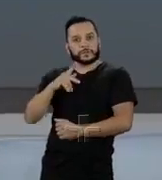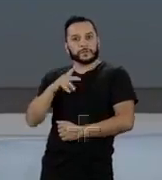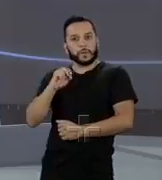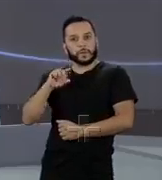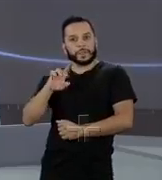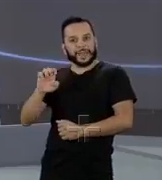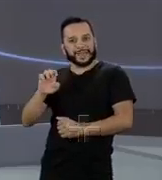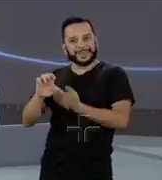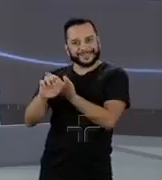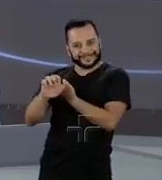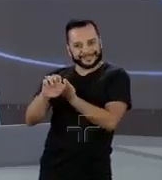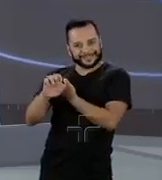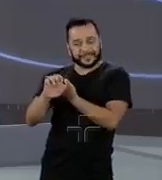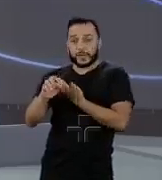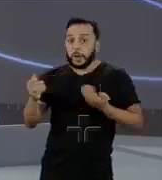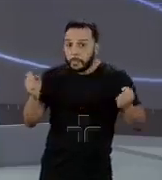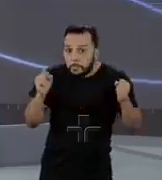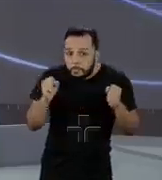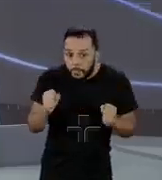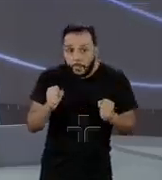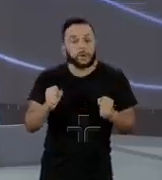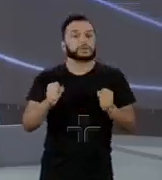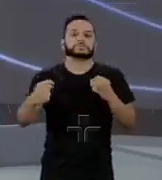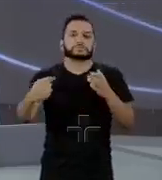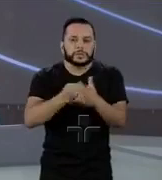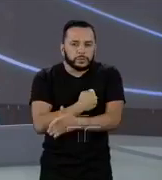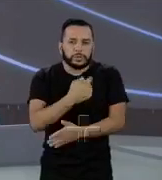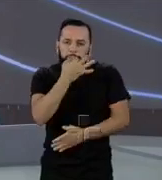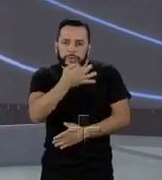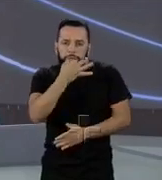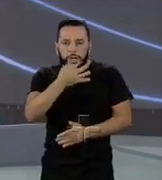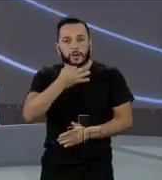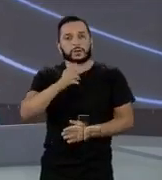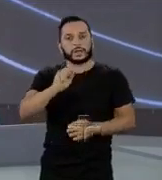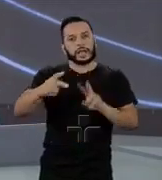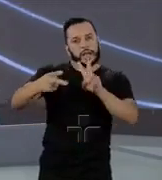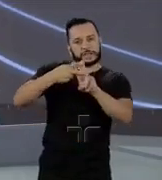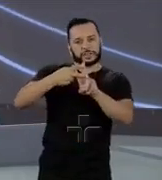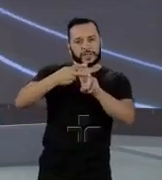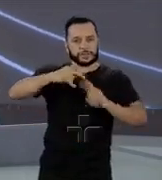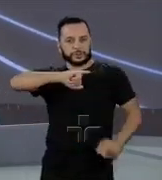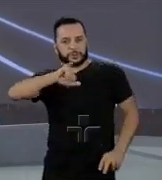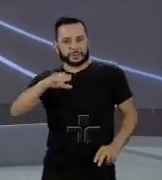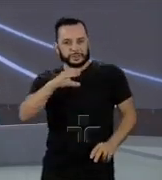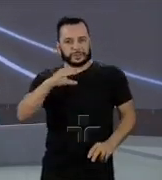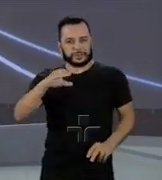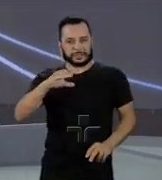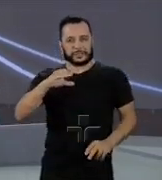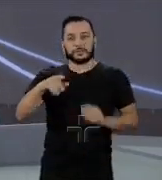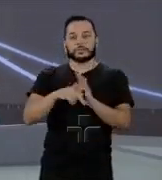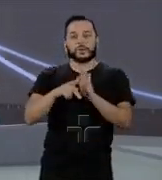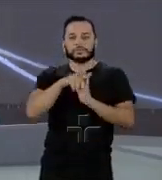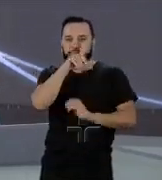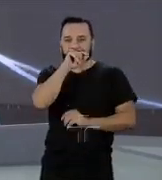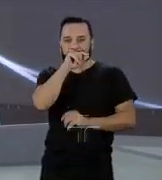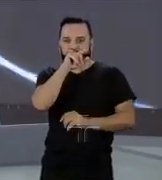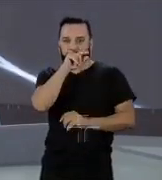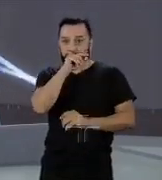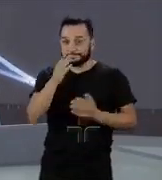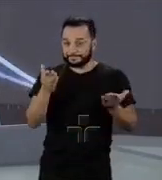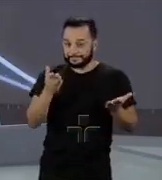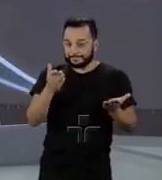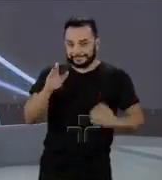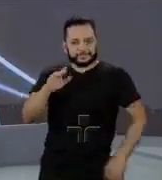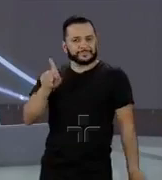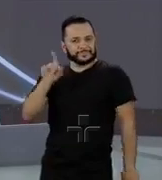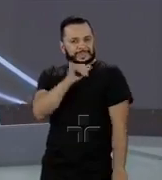Pondé. E você pode participar com perguntas e comentários através do Twitter na hashtag Jornal da Cultura. A intervenção